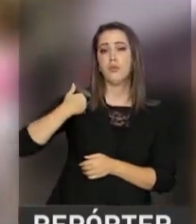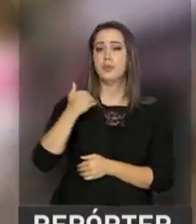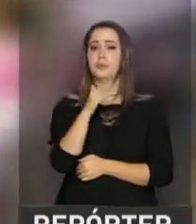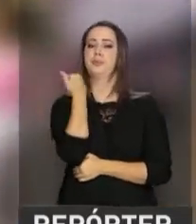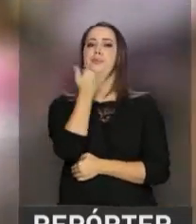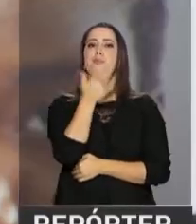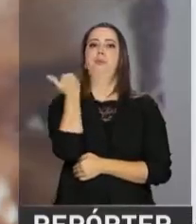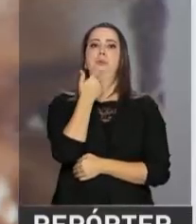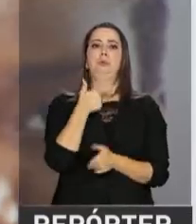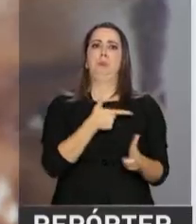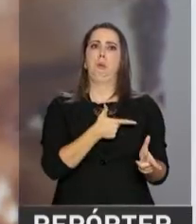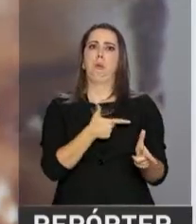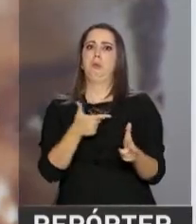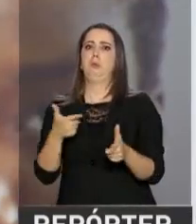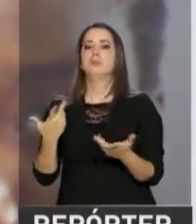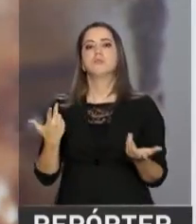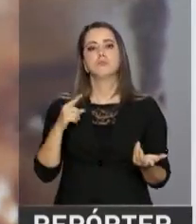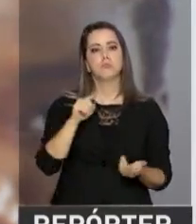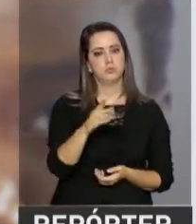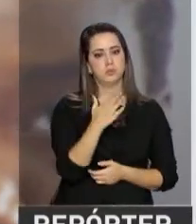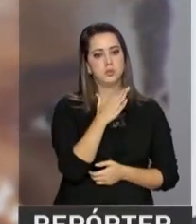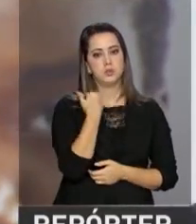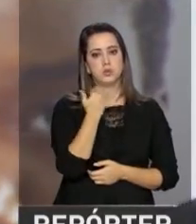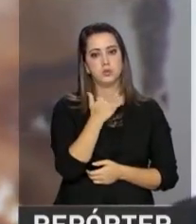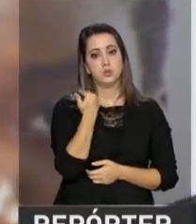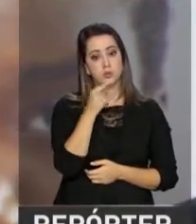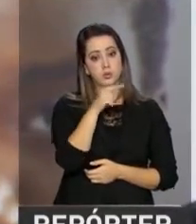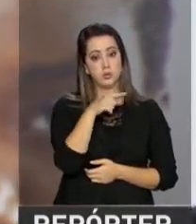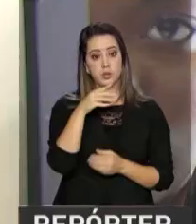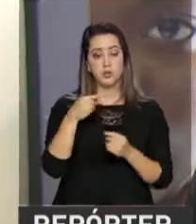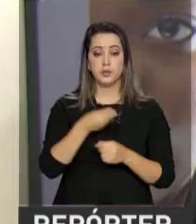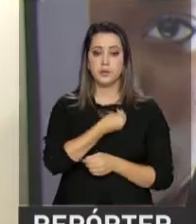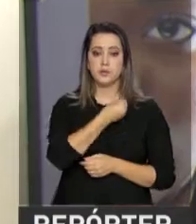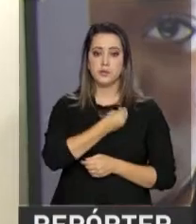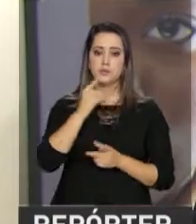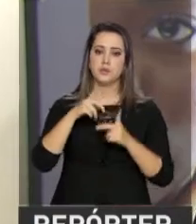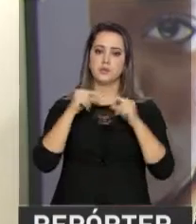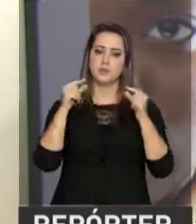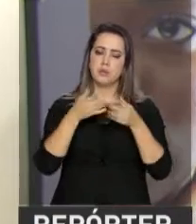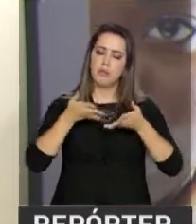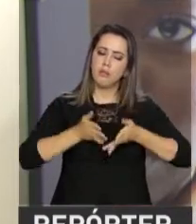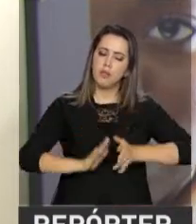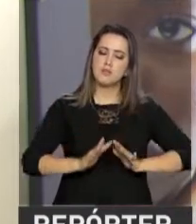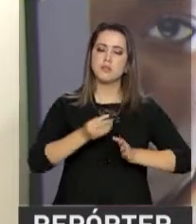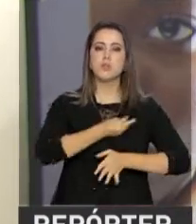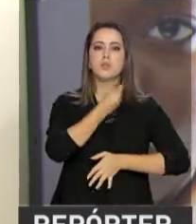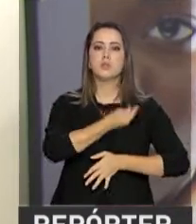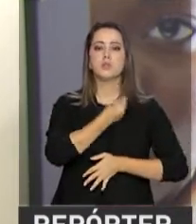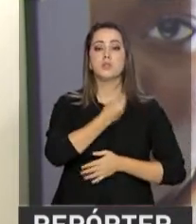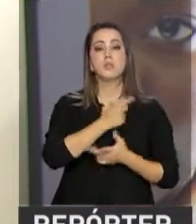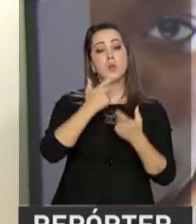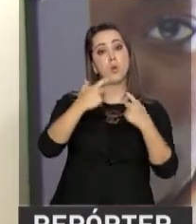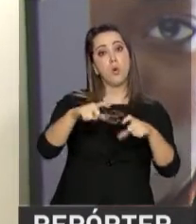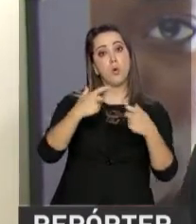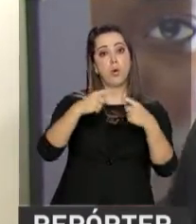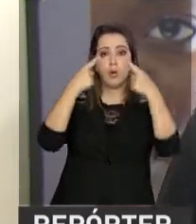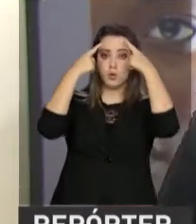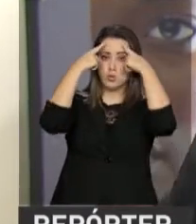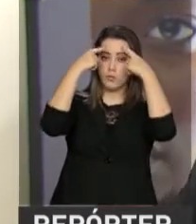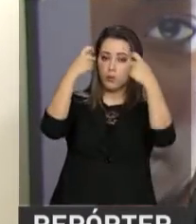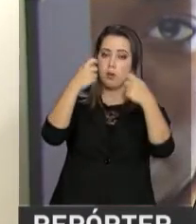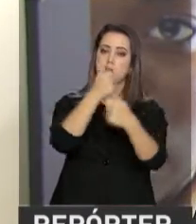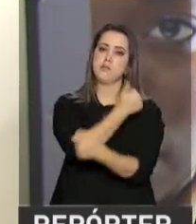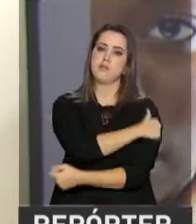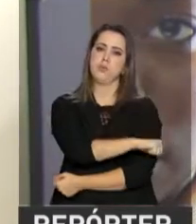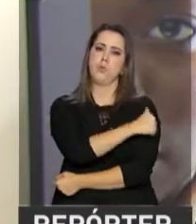homicídio este jovem hoje morador de brasília disse que nasceu e viveu em uma região violenta do rio de